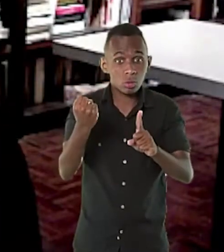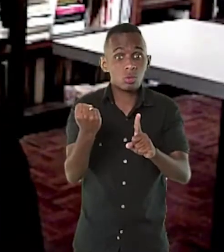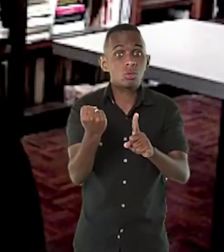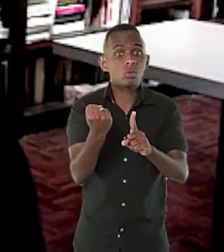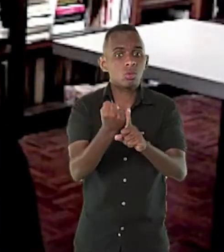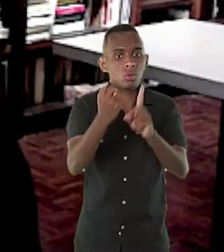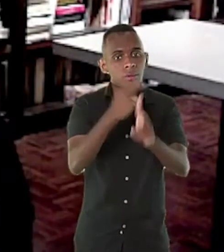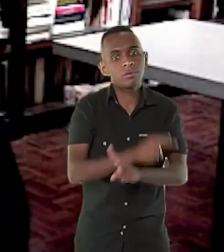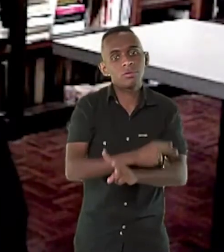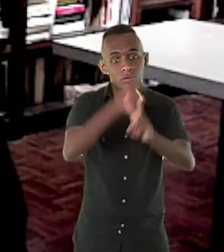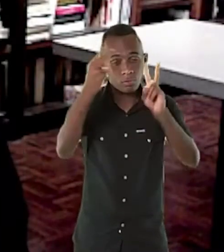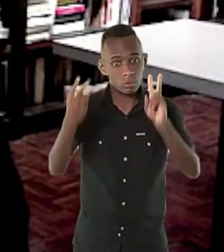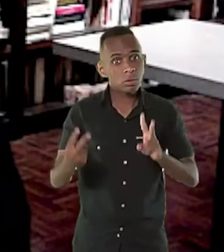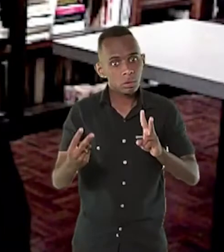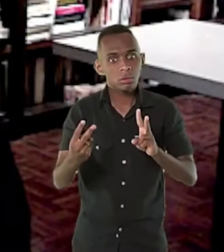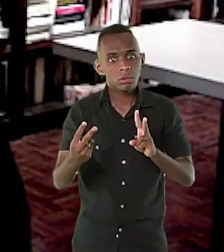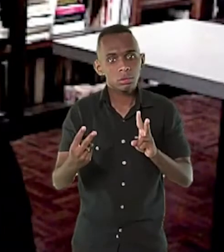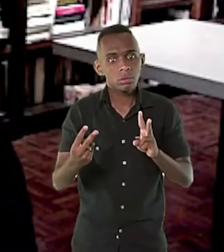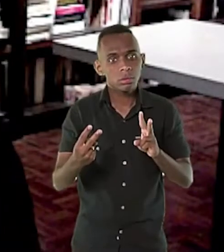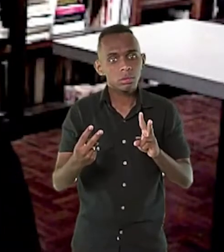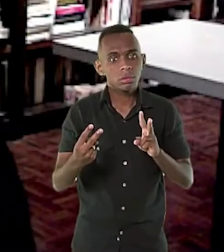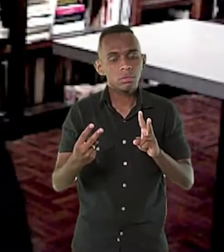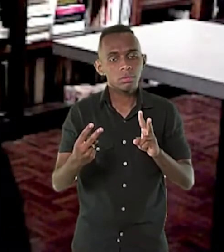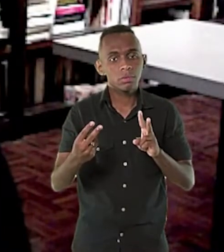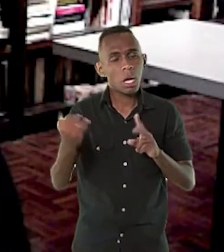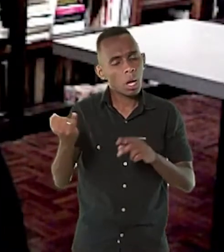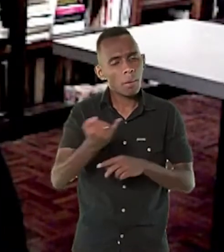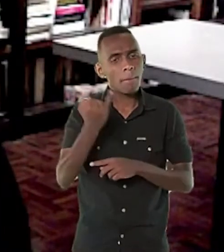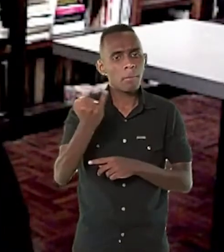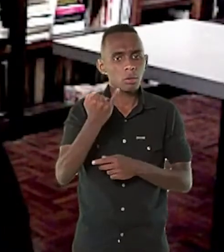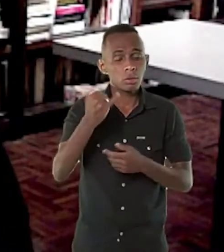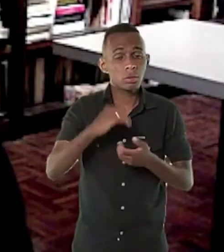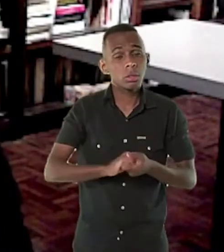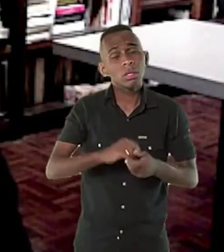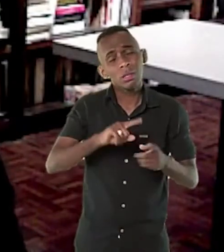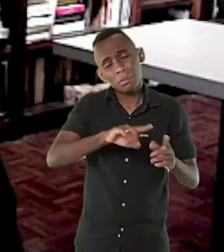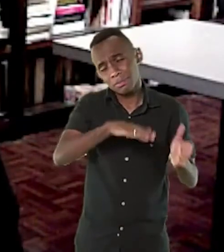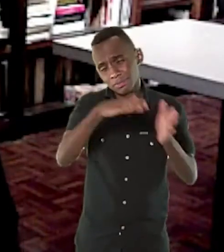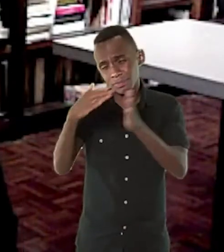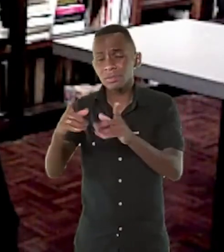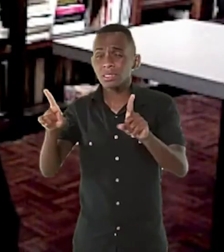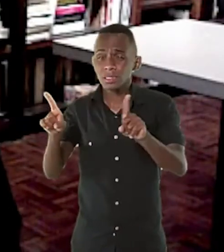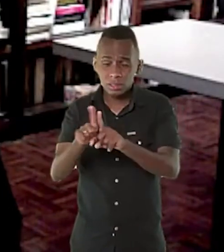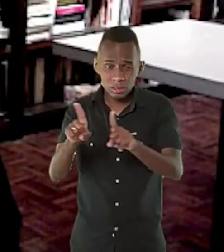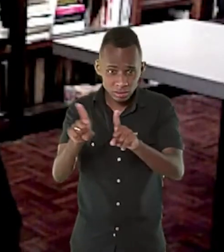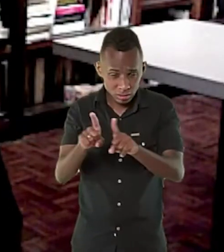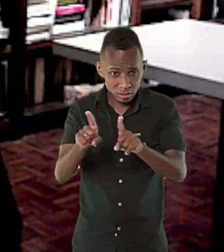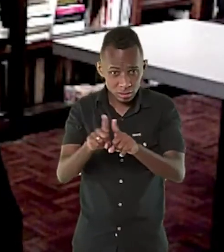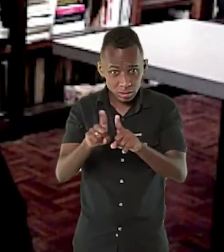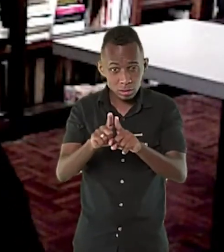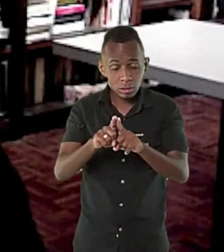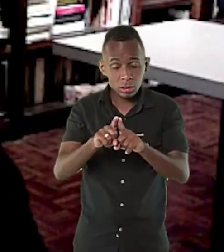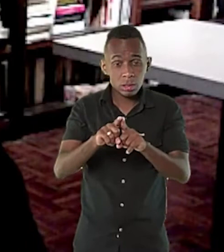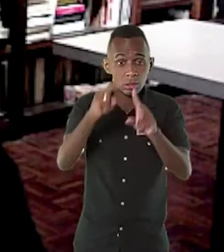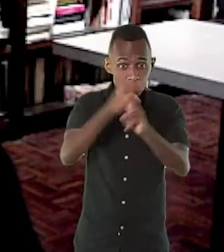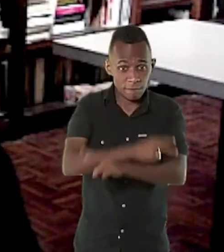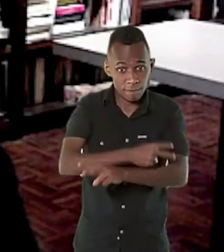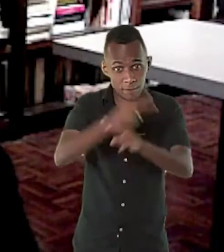Isso é absolutamente esgotante. Por outro lado, esses espaços em